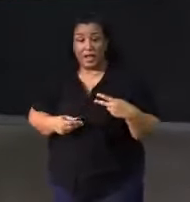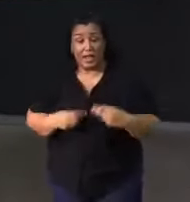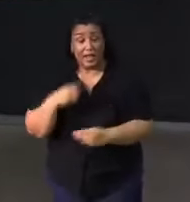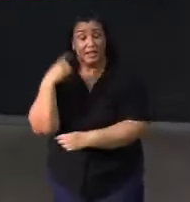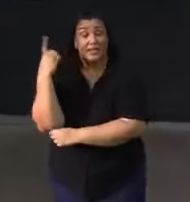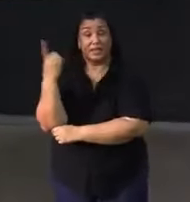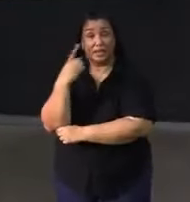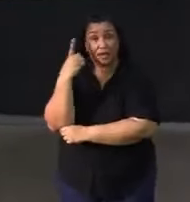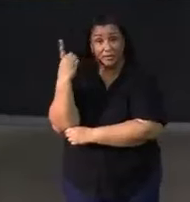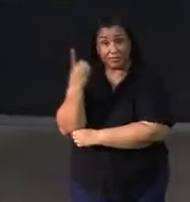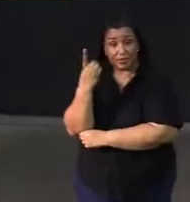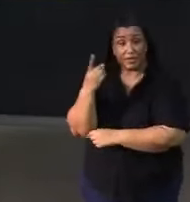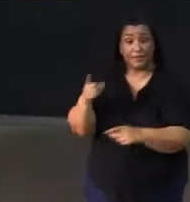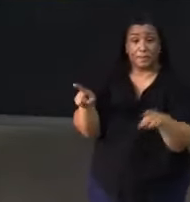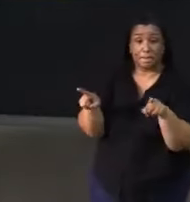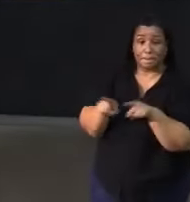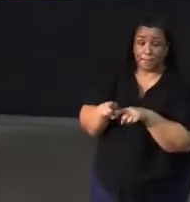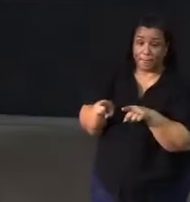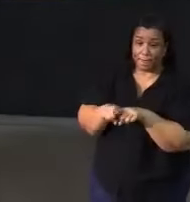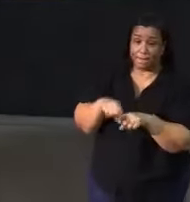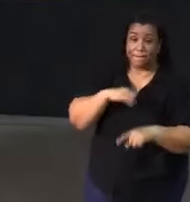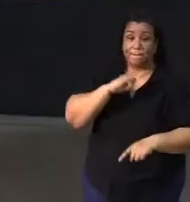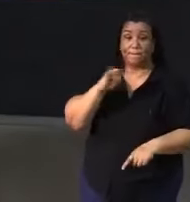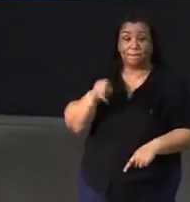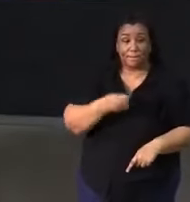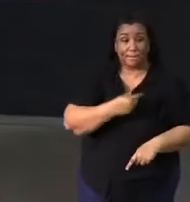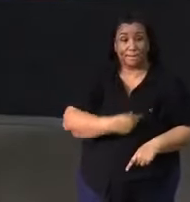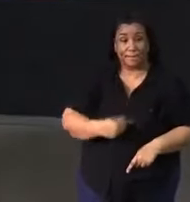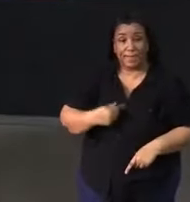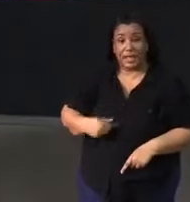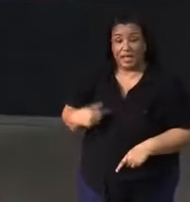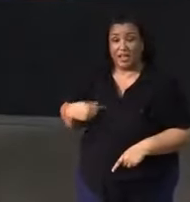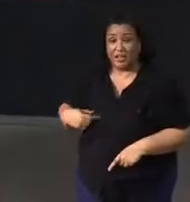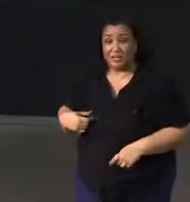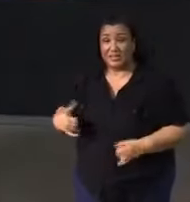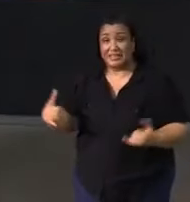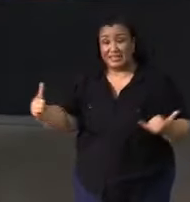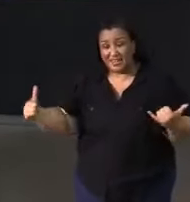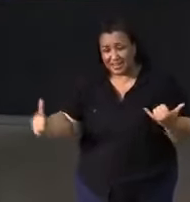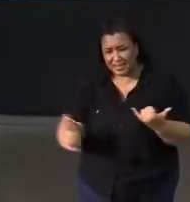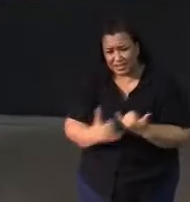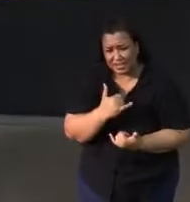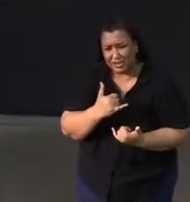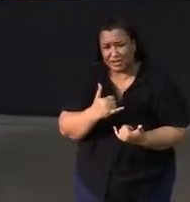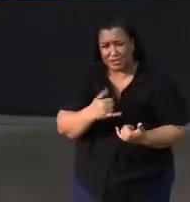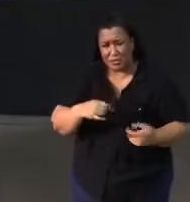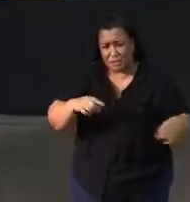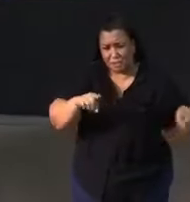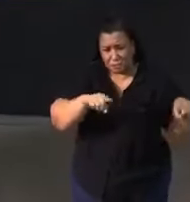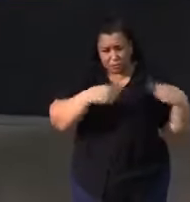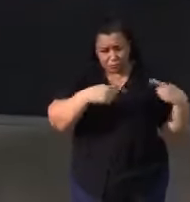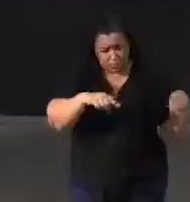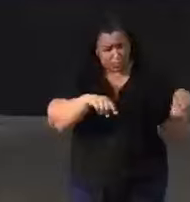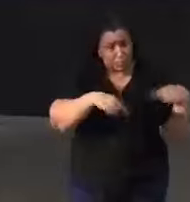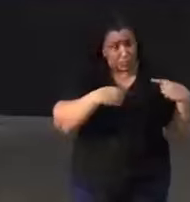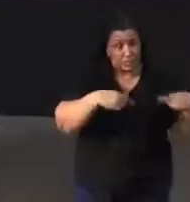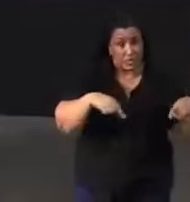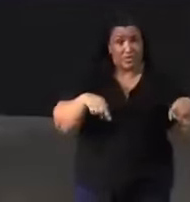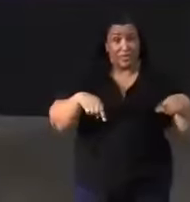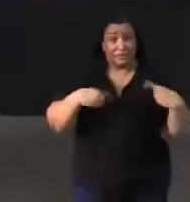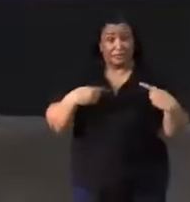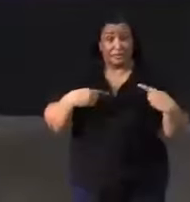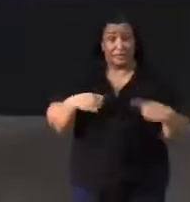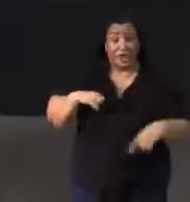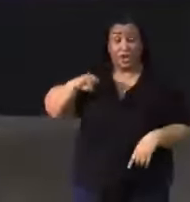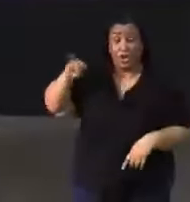Davi quanto José, também viveram muitas traições, insultos e injúrias. José, como eu disse,